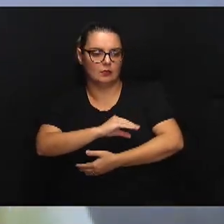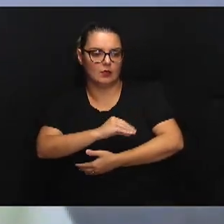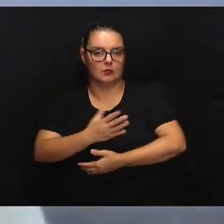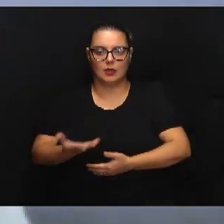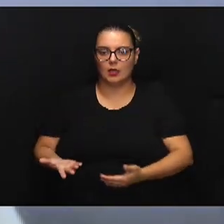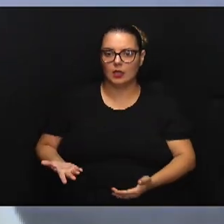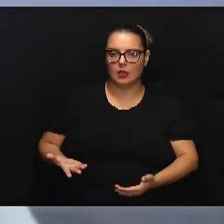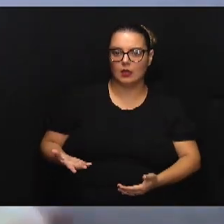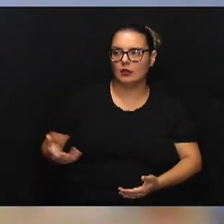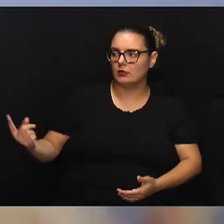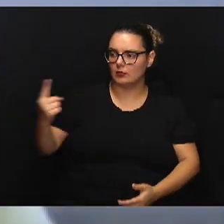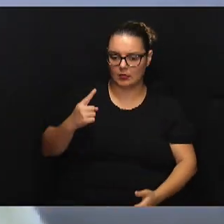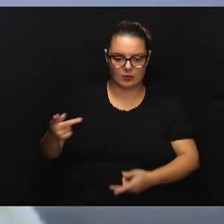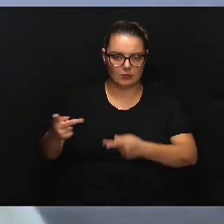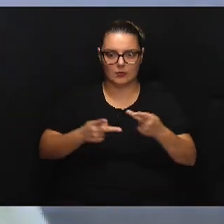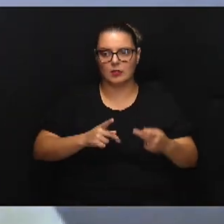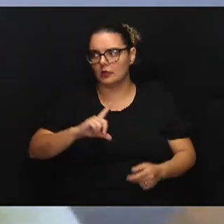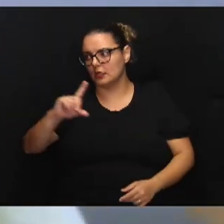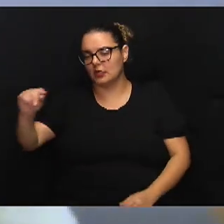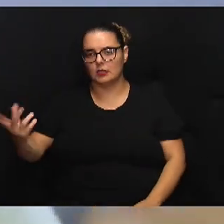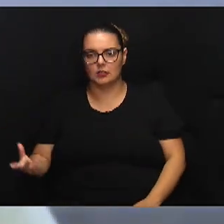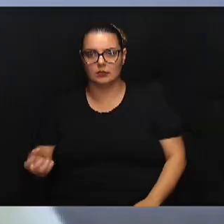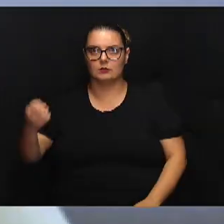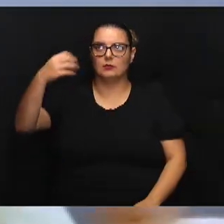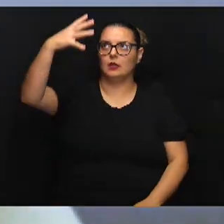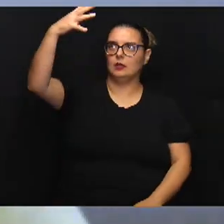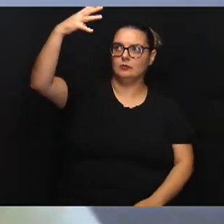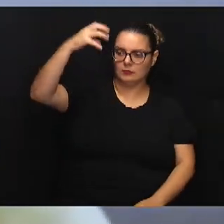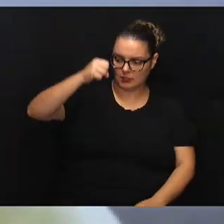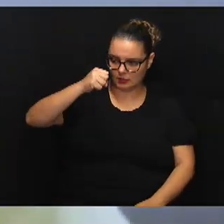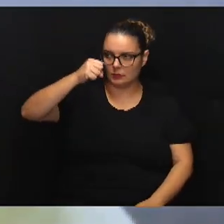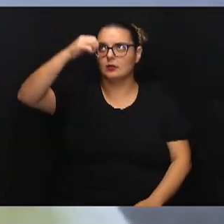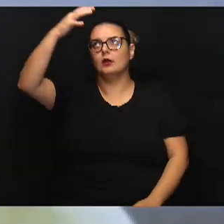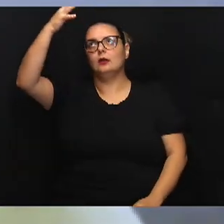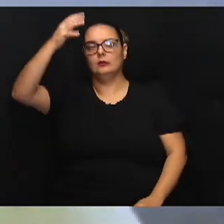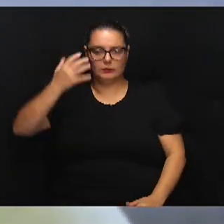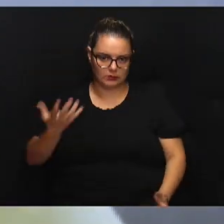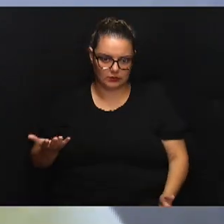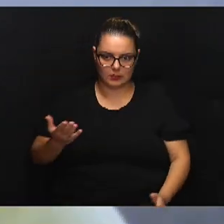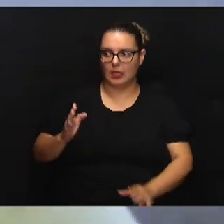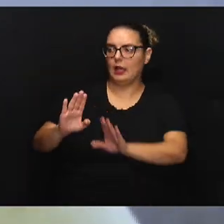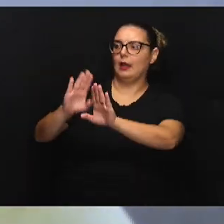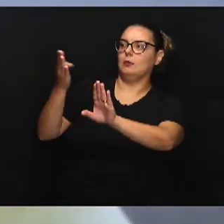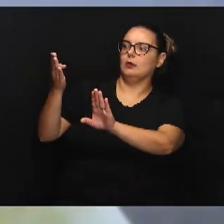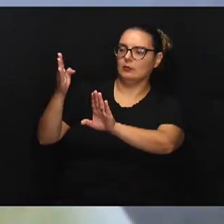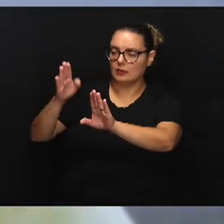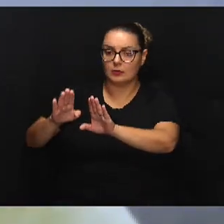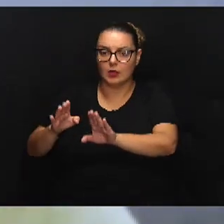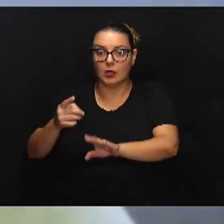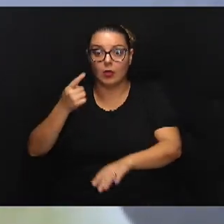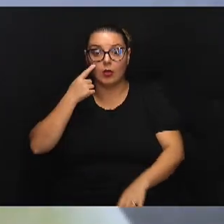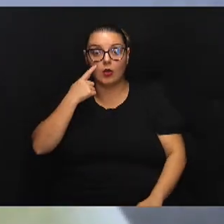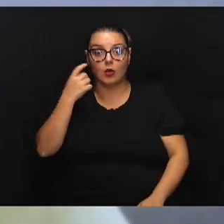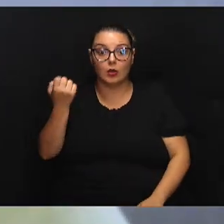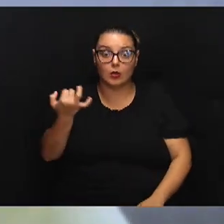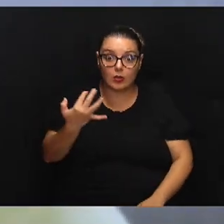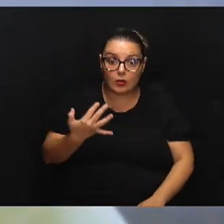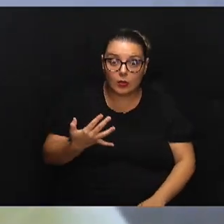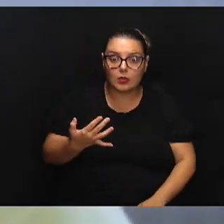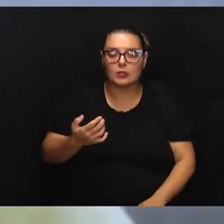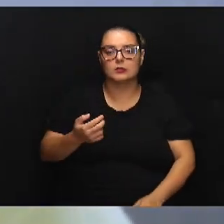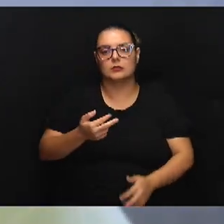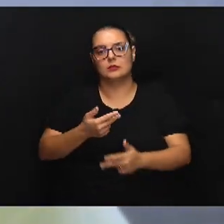quarto para visitar, que sai do quarto, a luz, acende a luz, apaga a luz. Olha bem quantas coisas essa